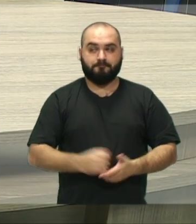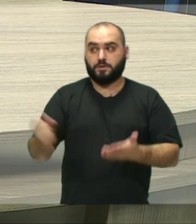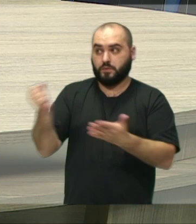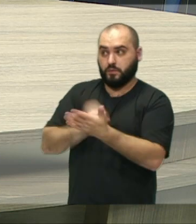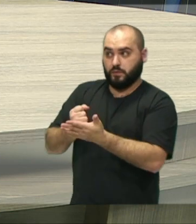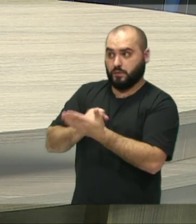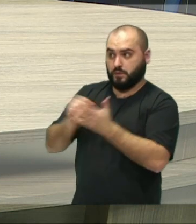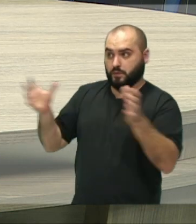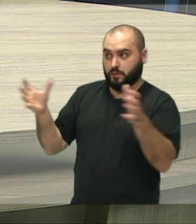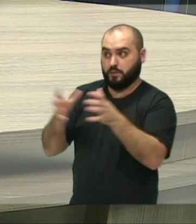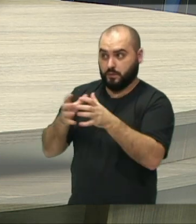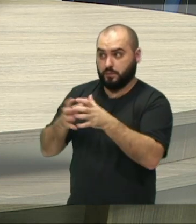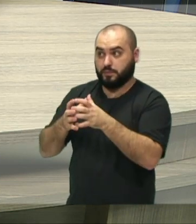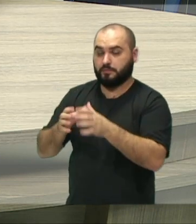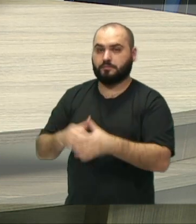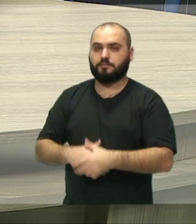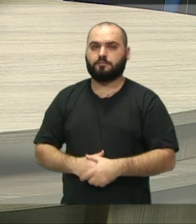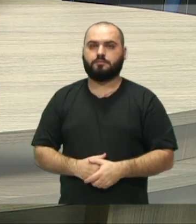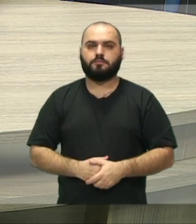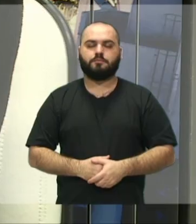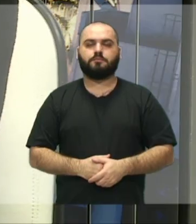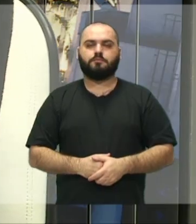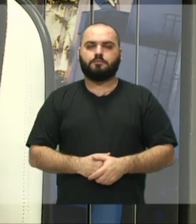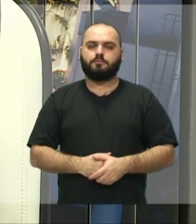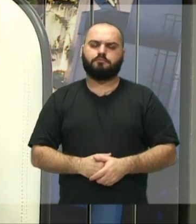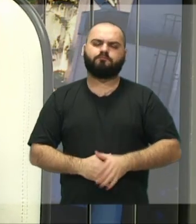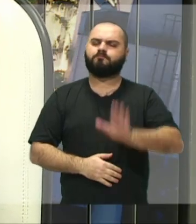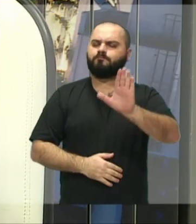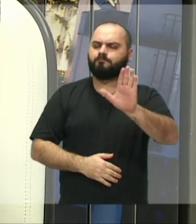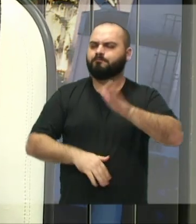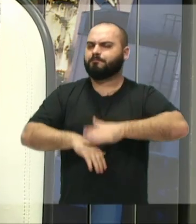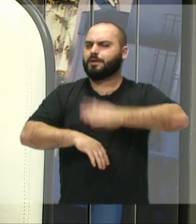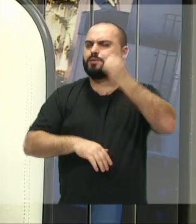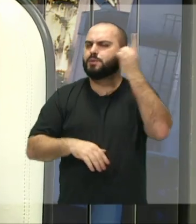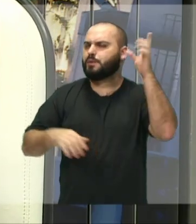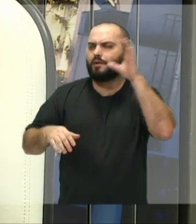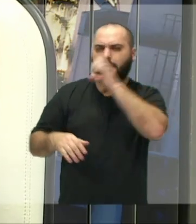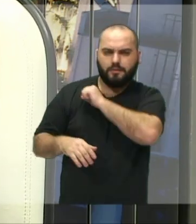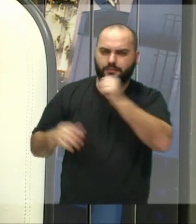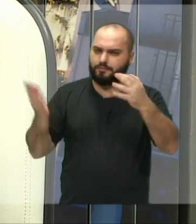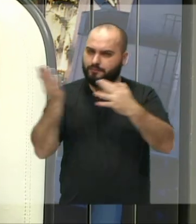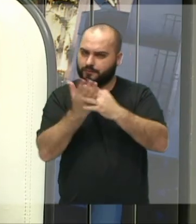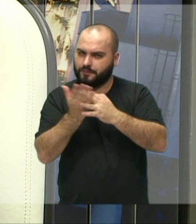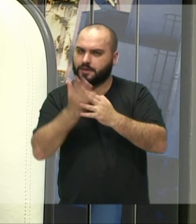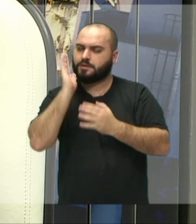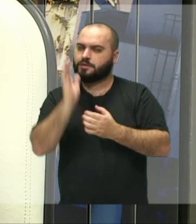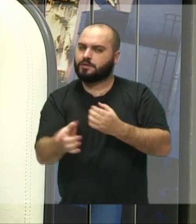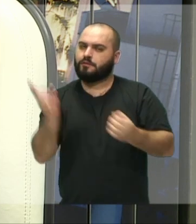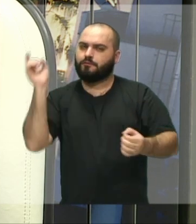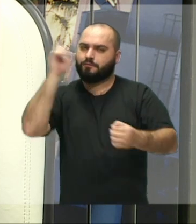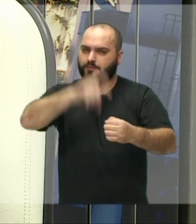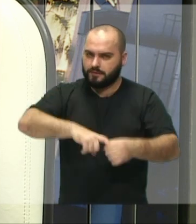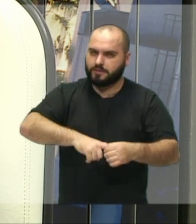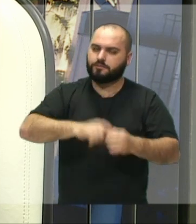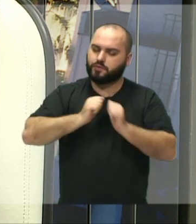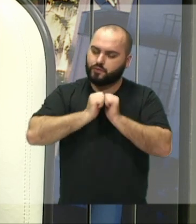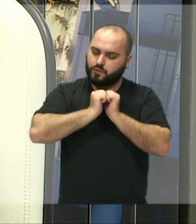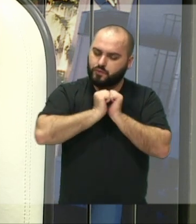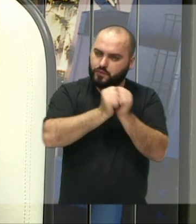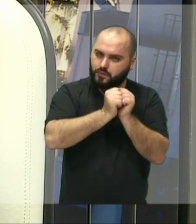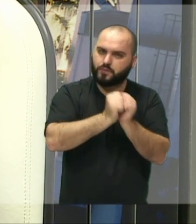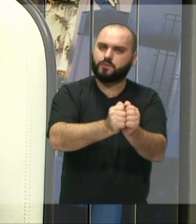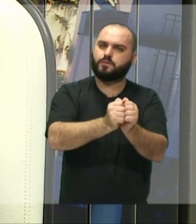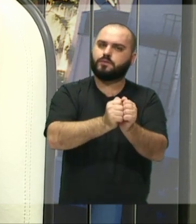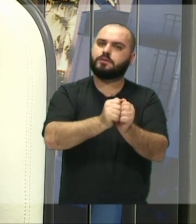conjunto mesmo, né? Rafael, a gente tem que fazer mais um pequeno intervalo e na volta a gente continua aqui falando